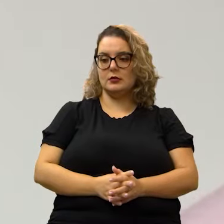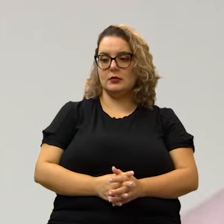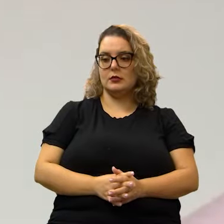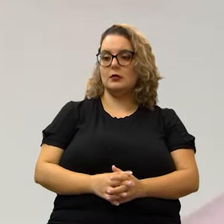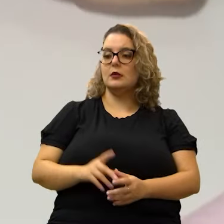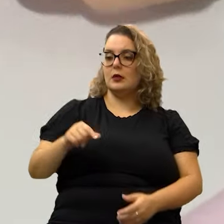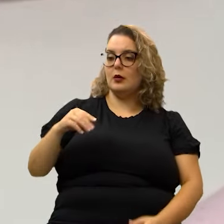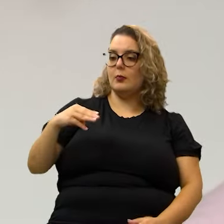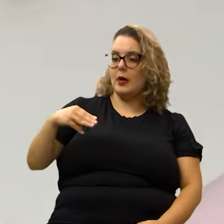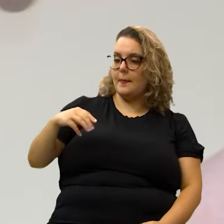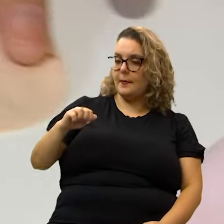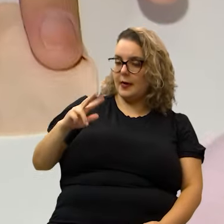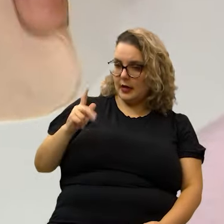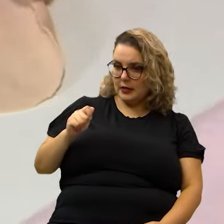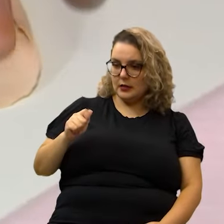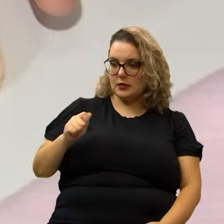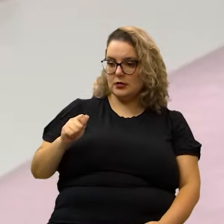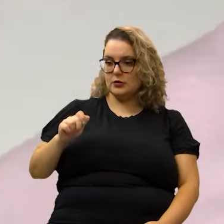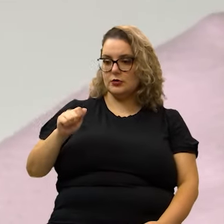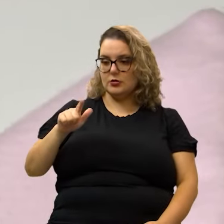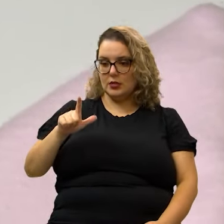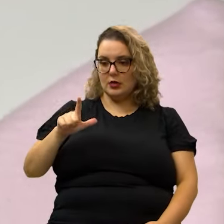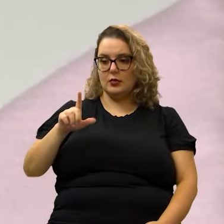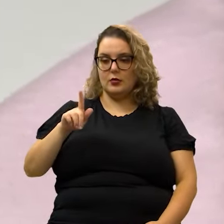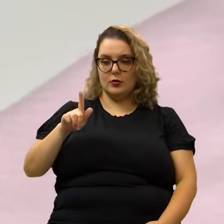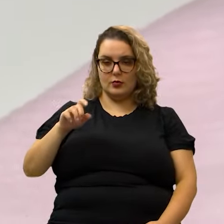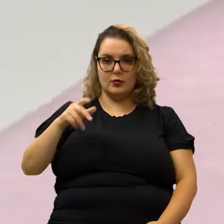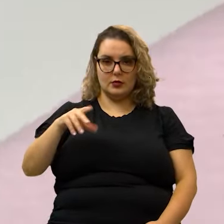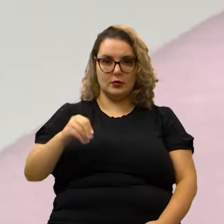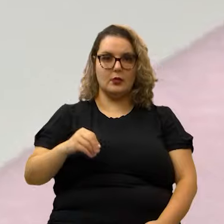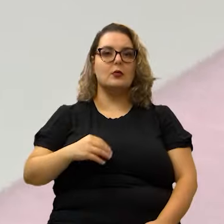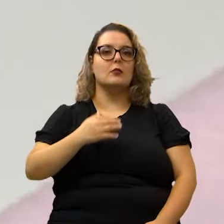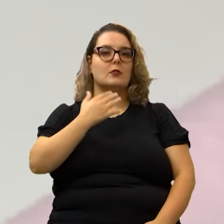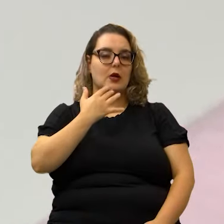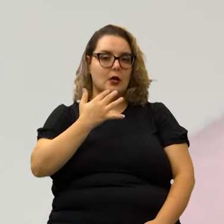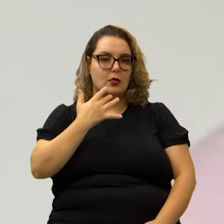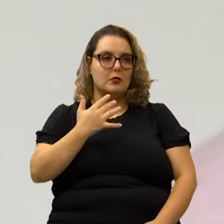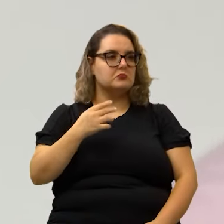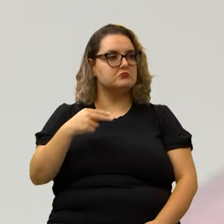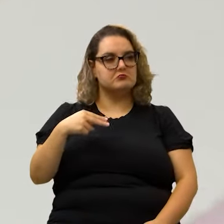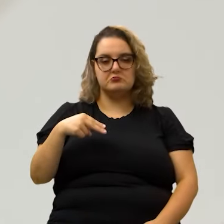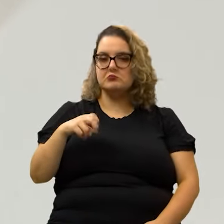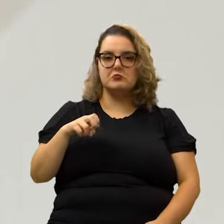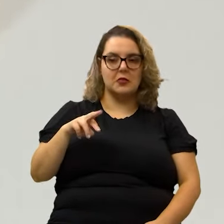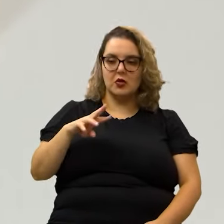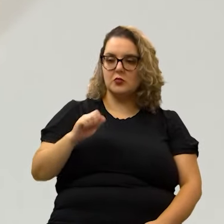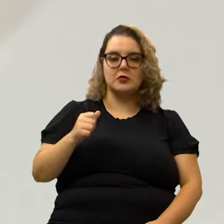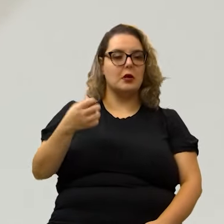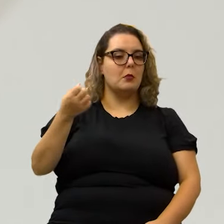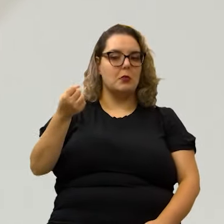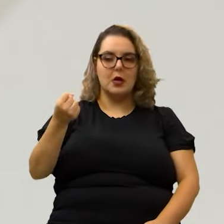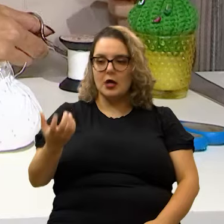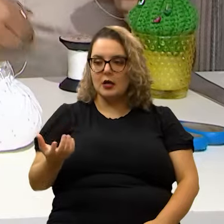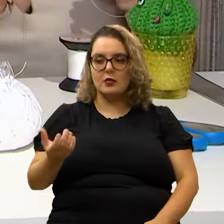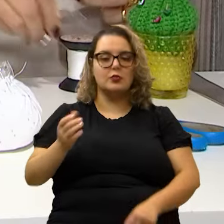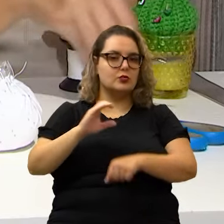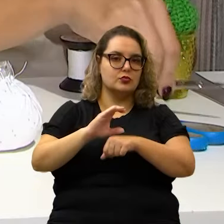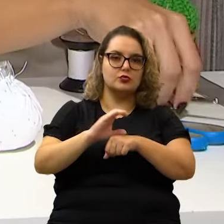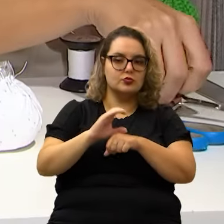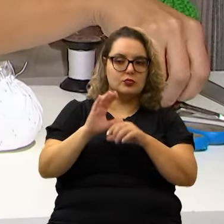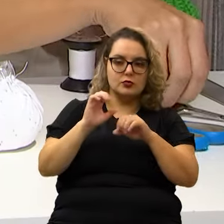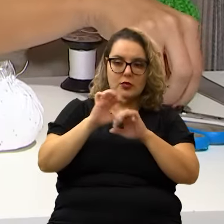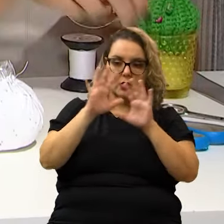Isso. Essa é uma malha de algodão. Então, uma cor bege. Isso, uma cor neutra. Pode usar até o branco, um